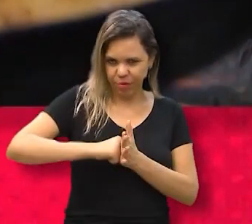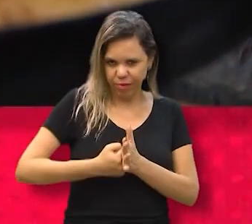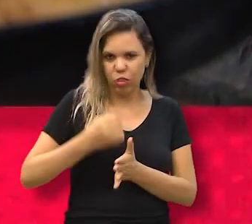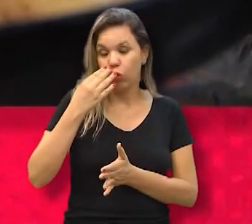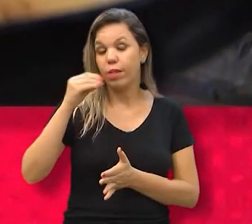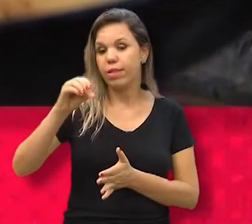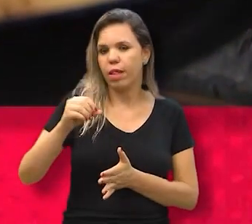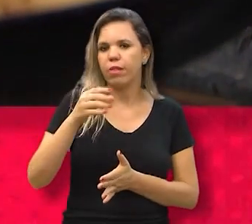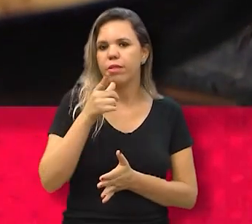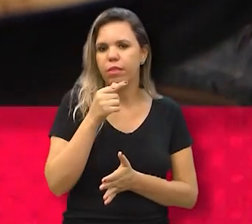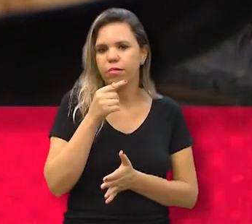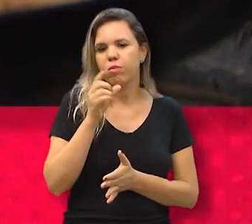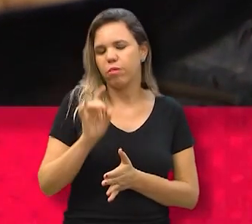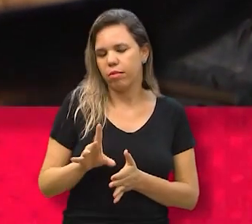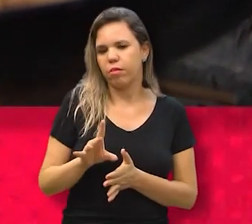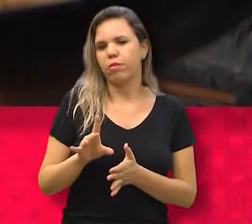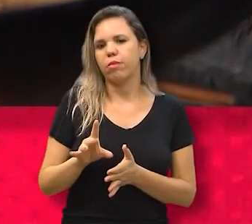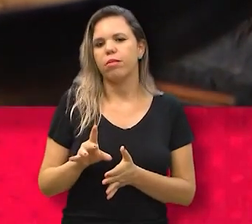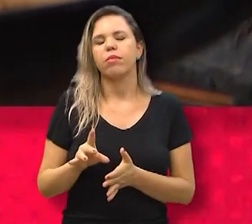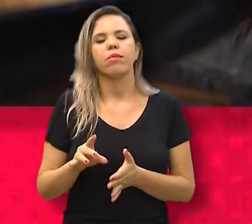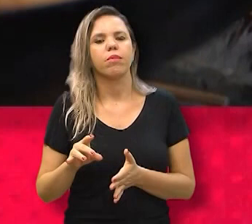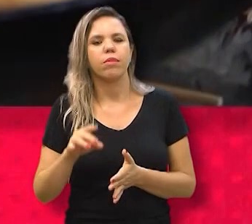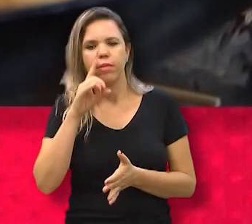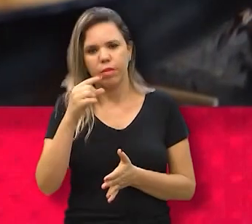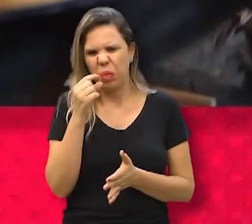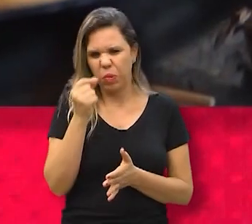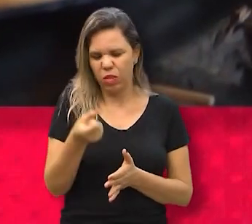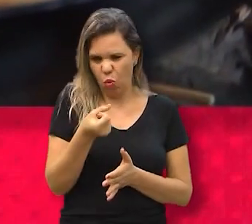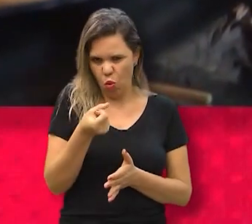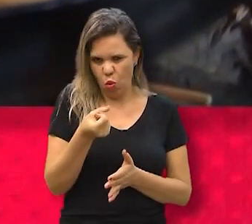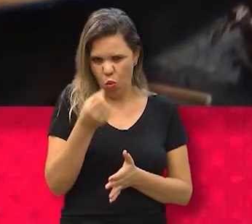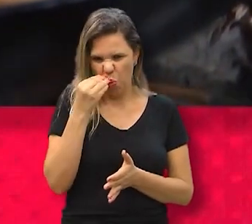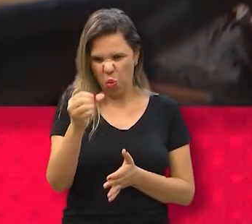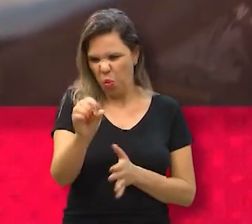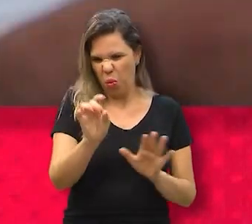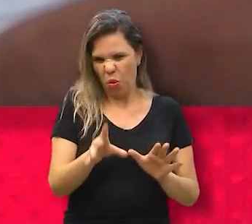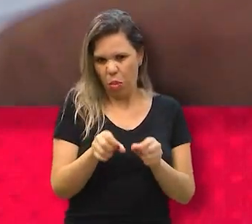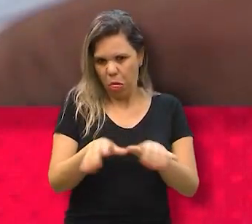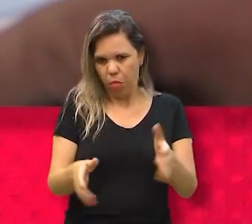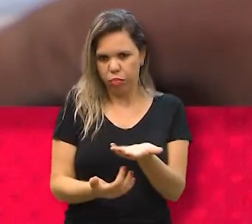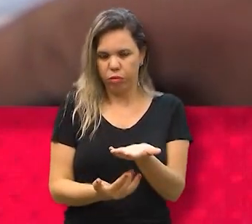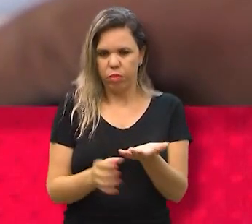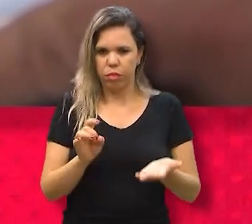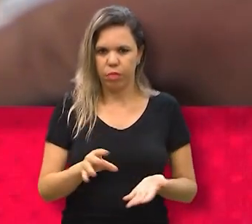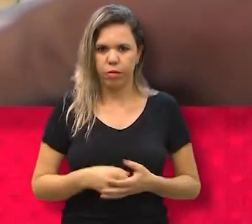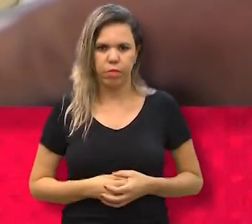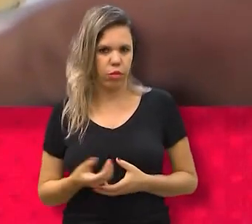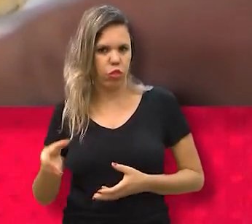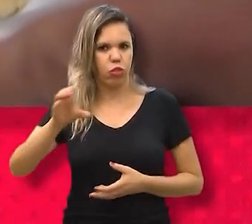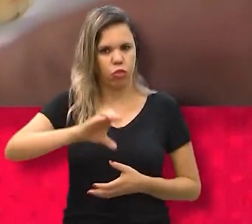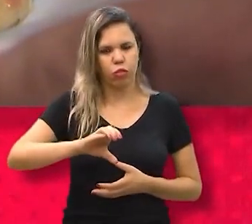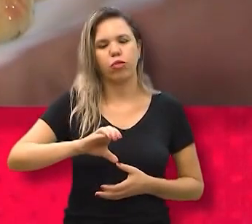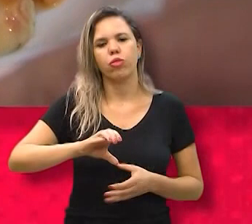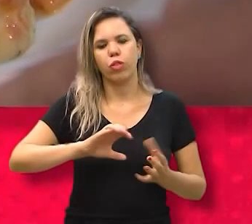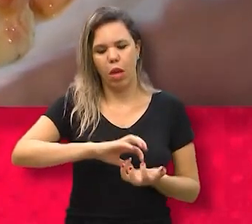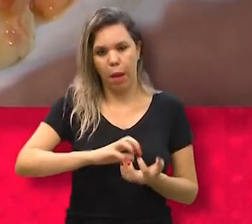precisa. Só sal e a água. Sal e a água. A gente usa o sal grosso, porque ele vai dissolver. Então... Tá borbulhando.